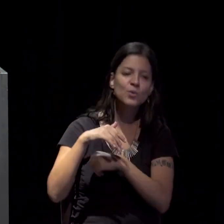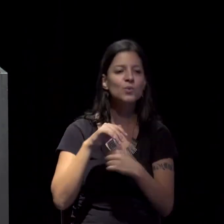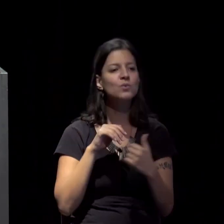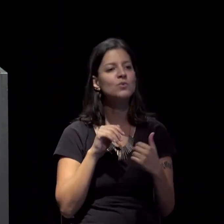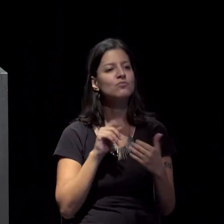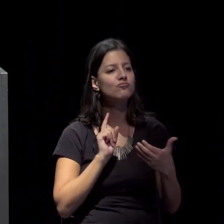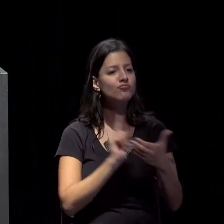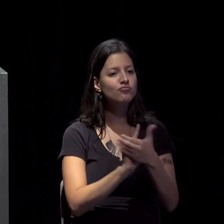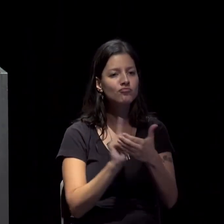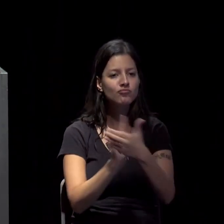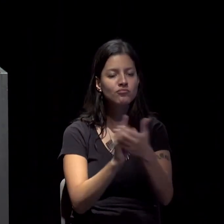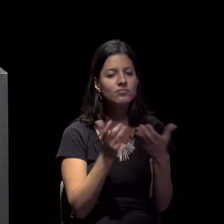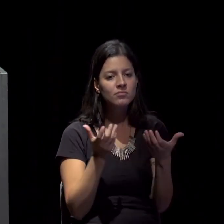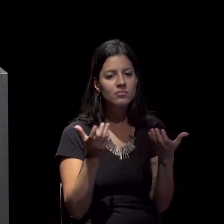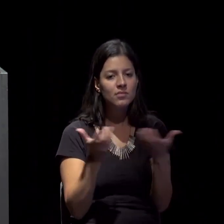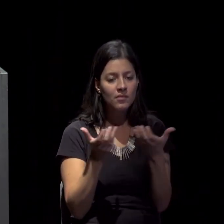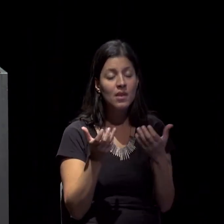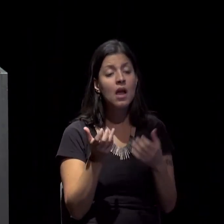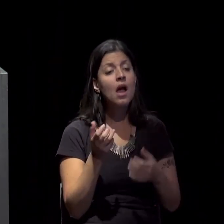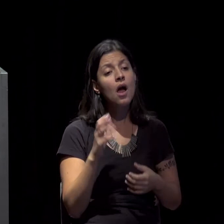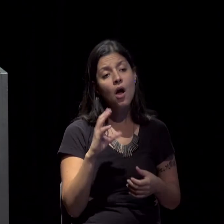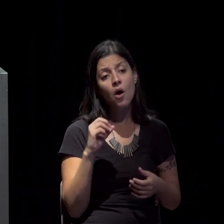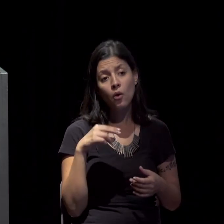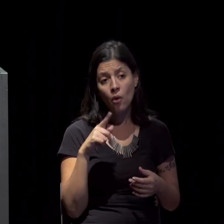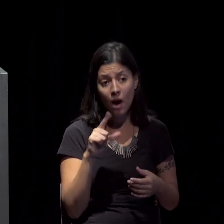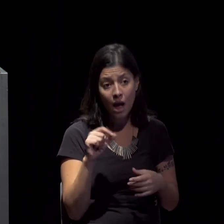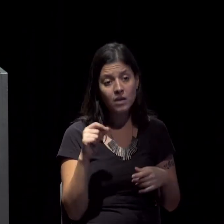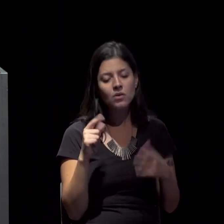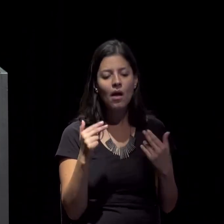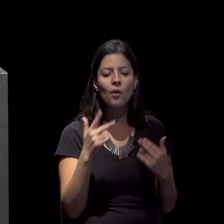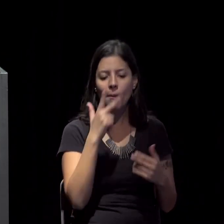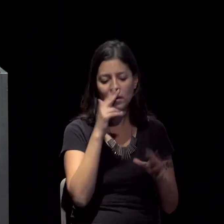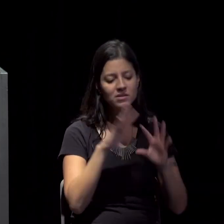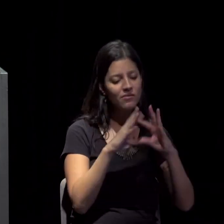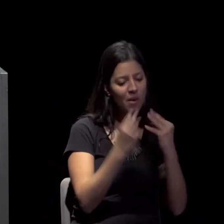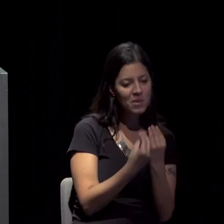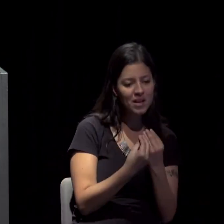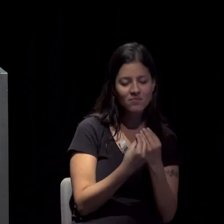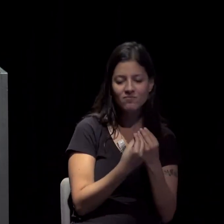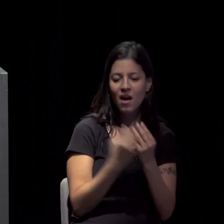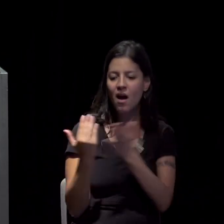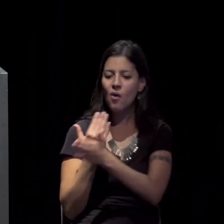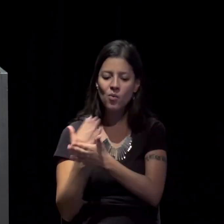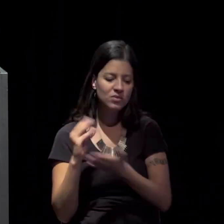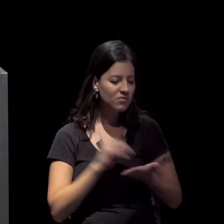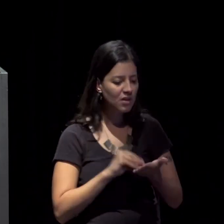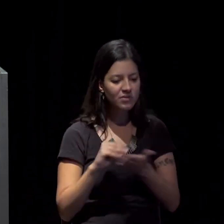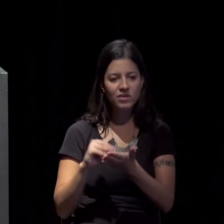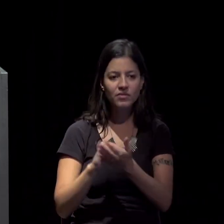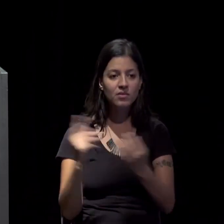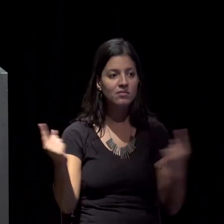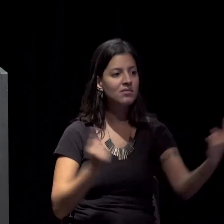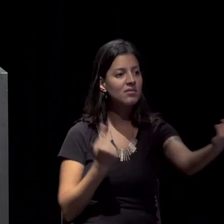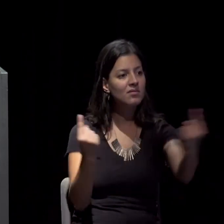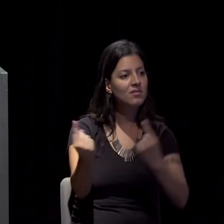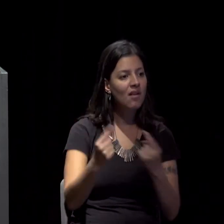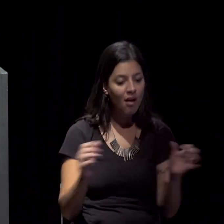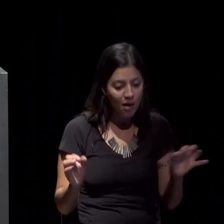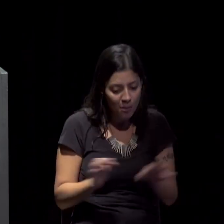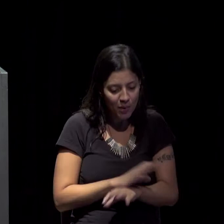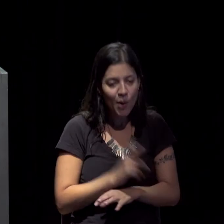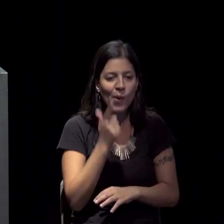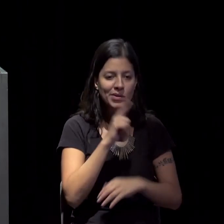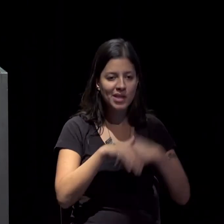ausente, que é preciso ser reconstituída para que o ritual possa se compor. Penso, por exemplo, quando o Neil Lawrence,